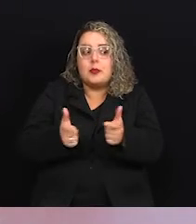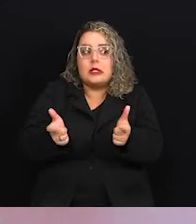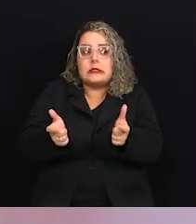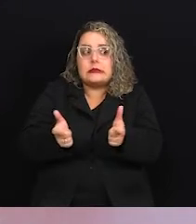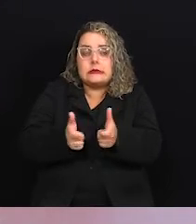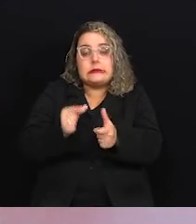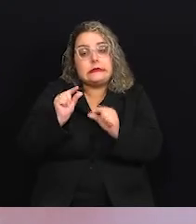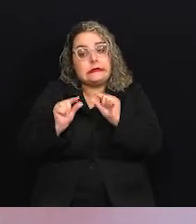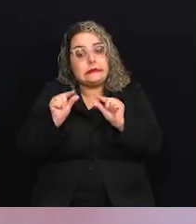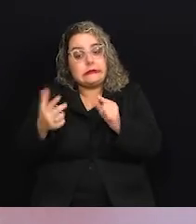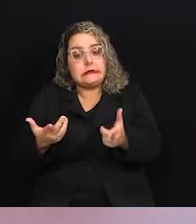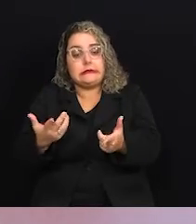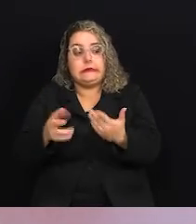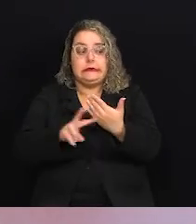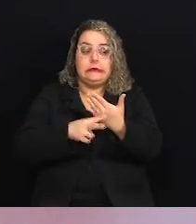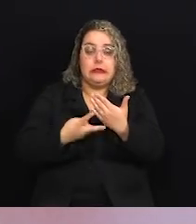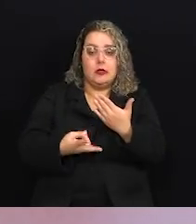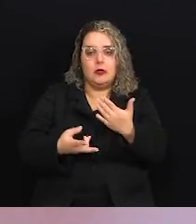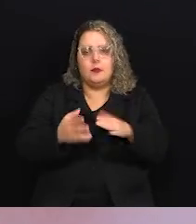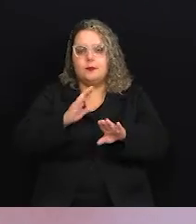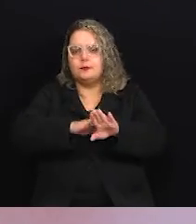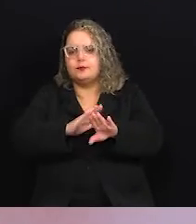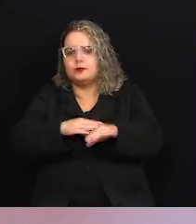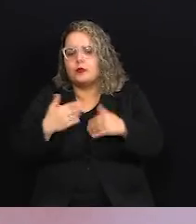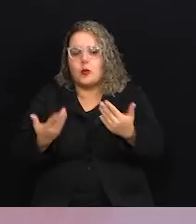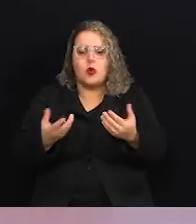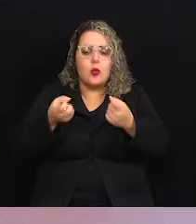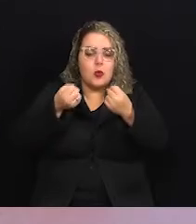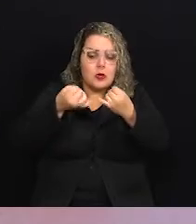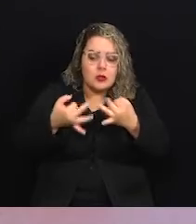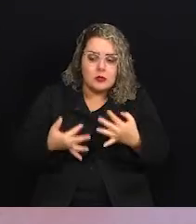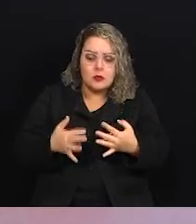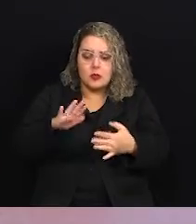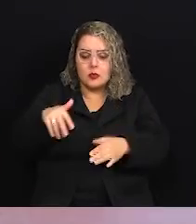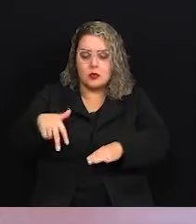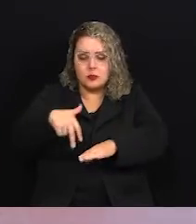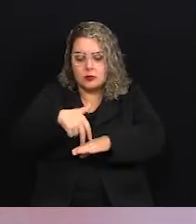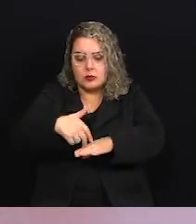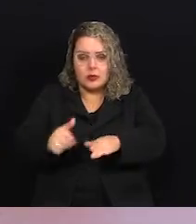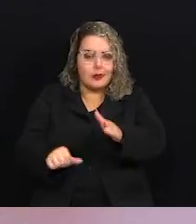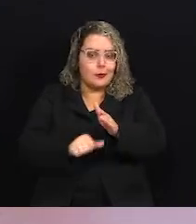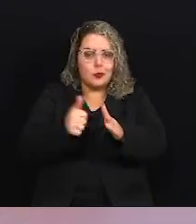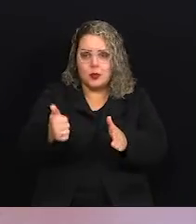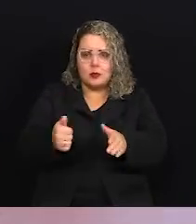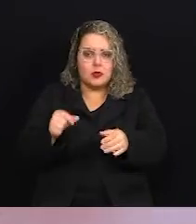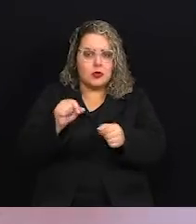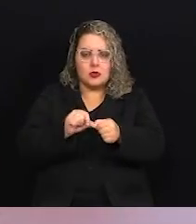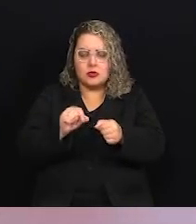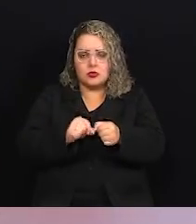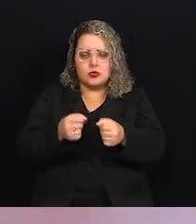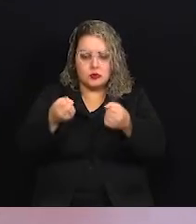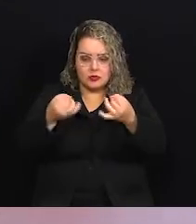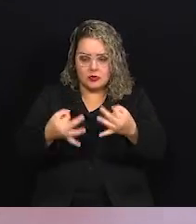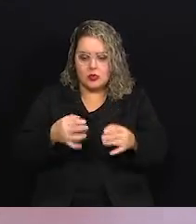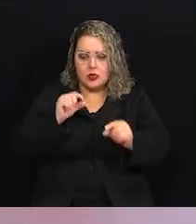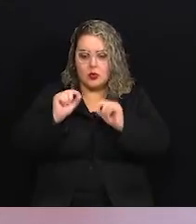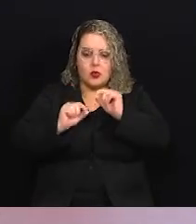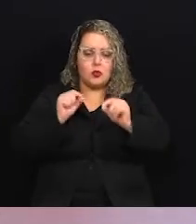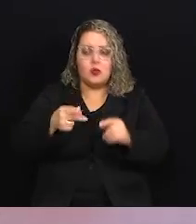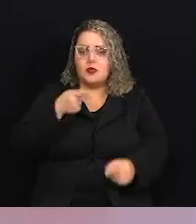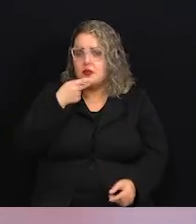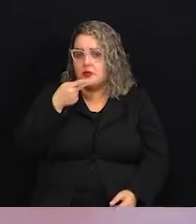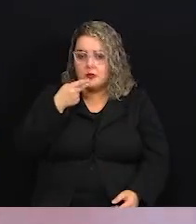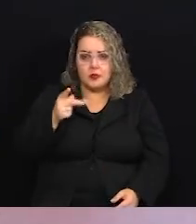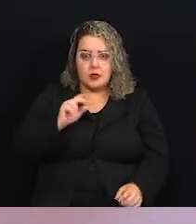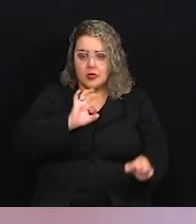amenizar um pouquinho, né, desses efeitos, dessas reações, qual que é a orientação que quando o paciente chega aí, a primeira que o senhor dá para ele, o